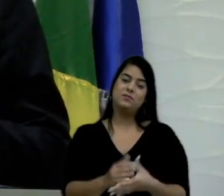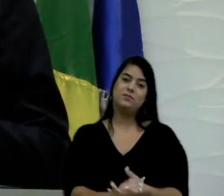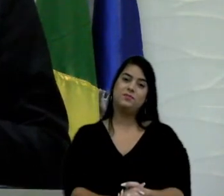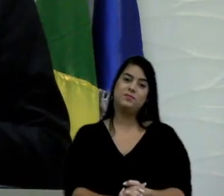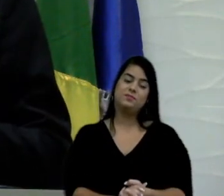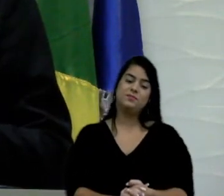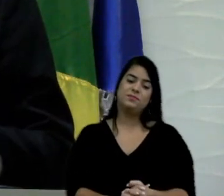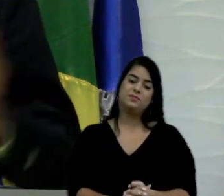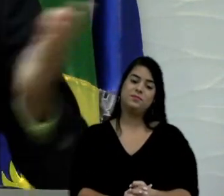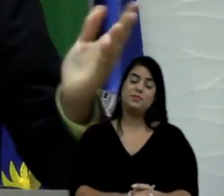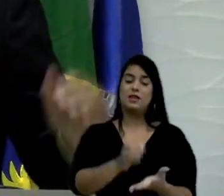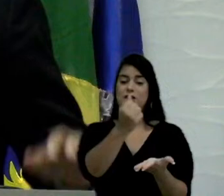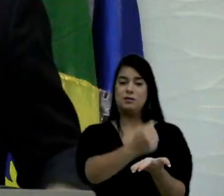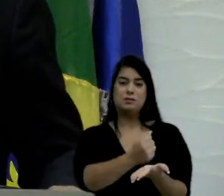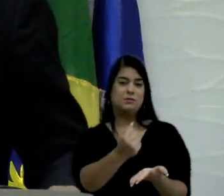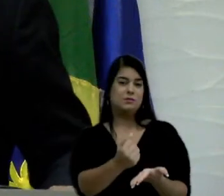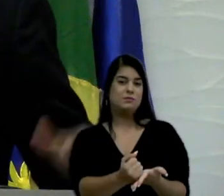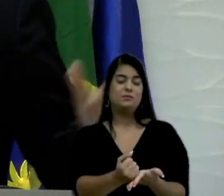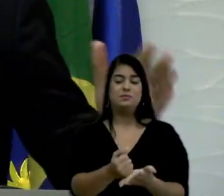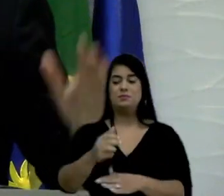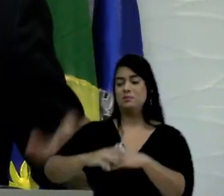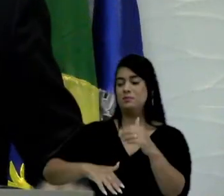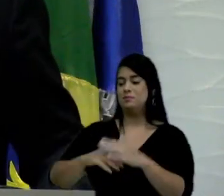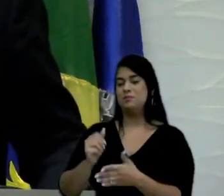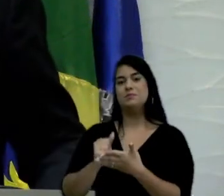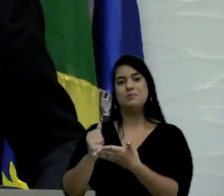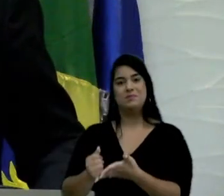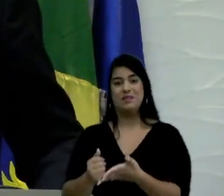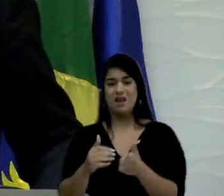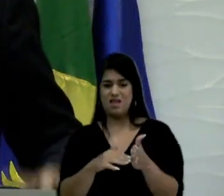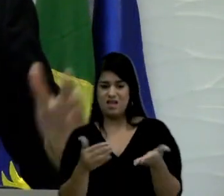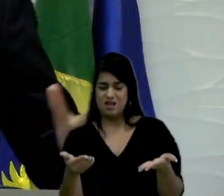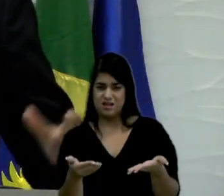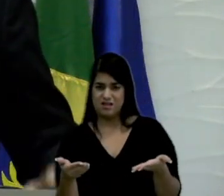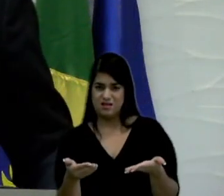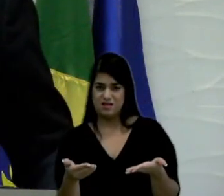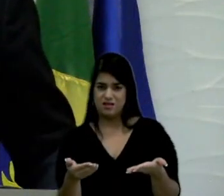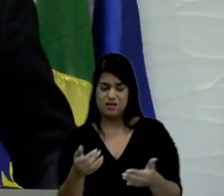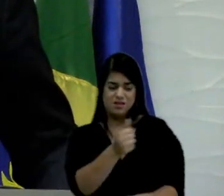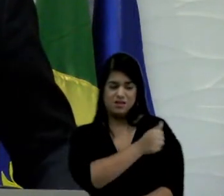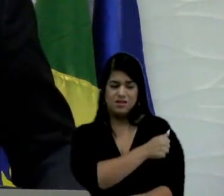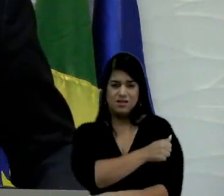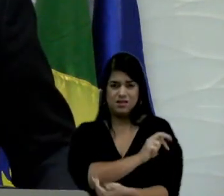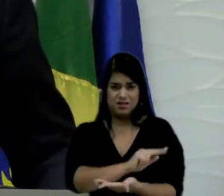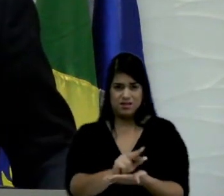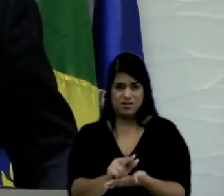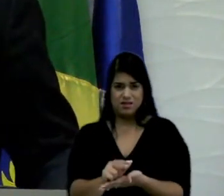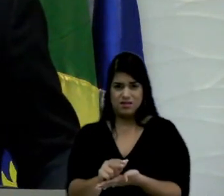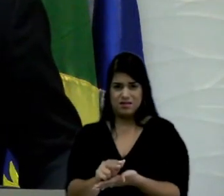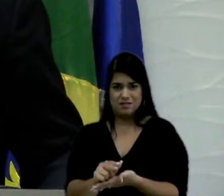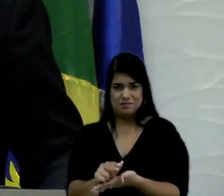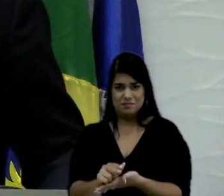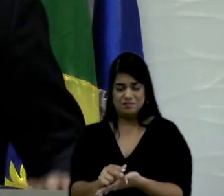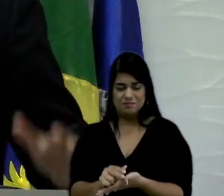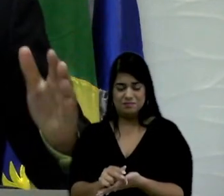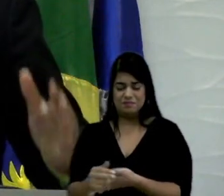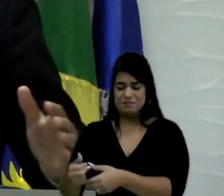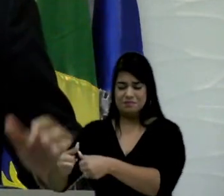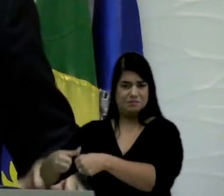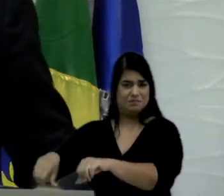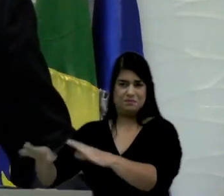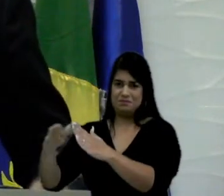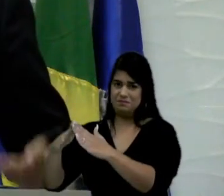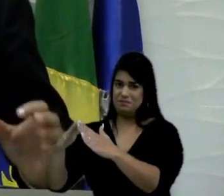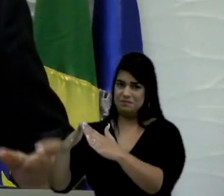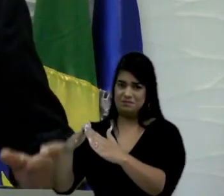para contratar cuidadores mas até agora os alunos permanecendo aula os nosos